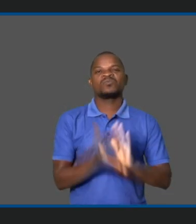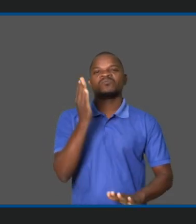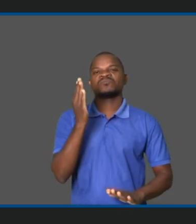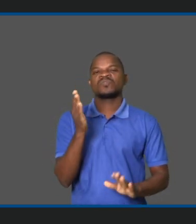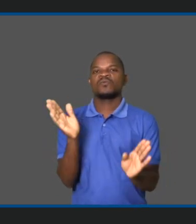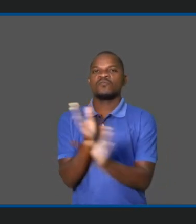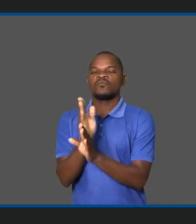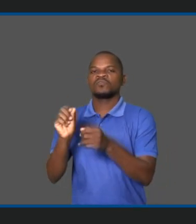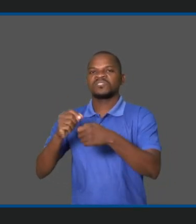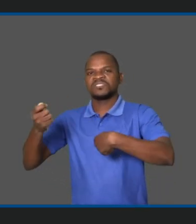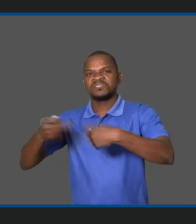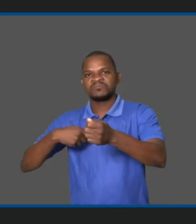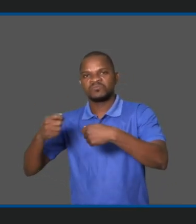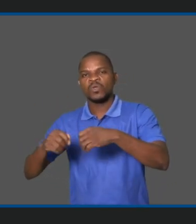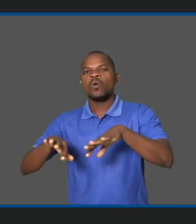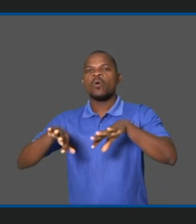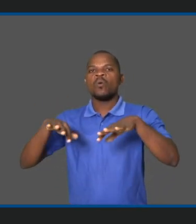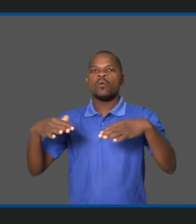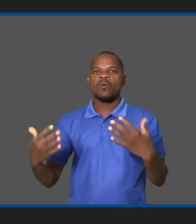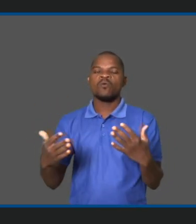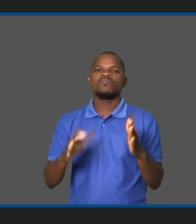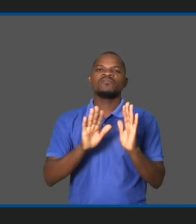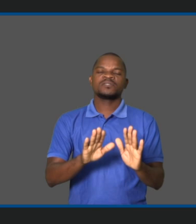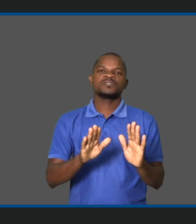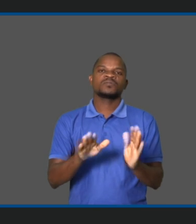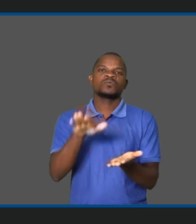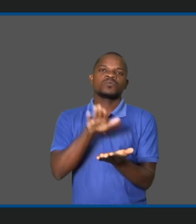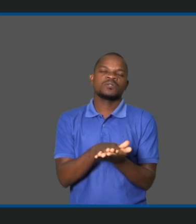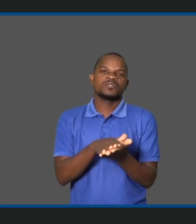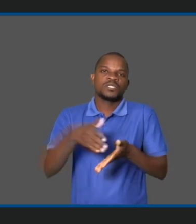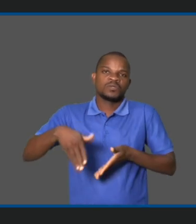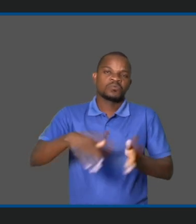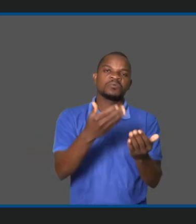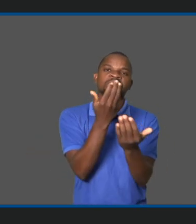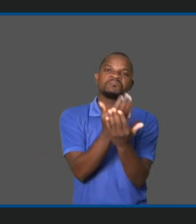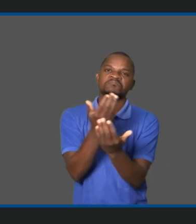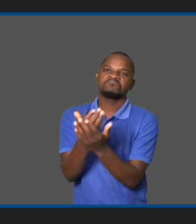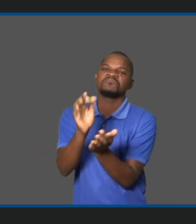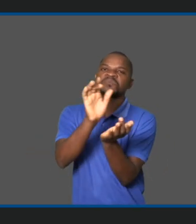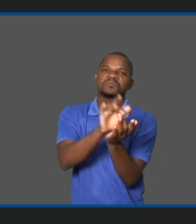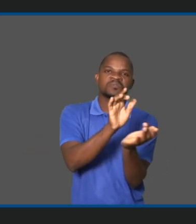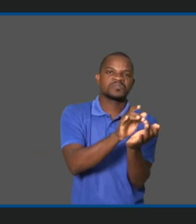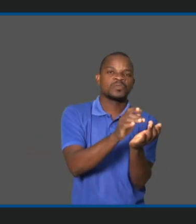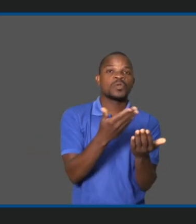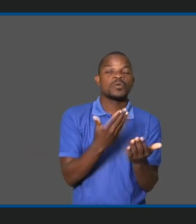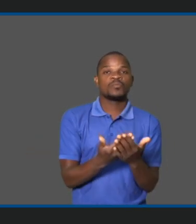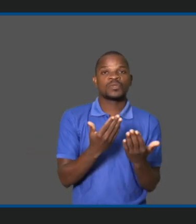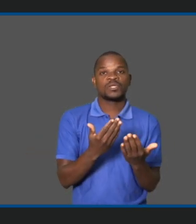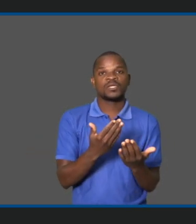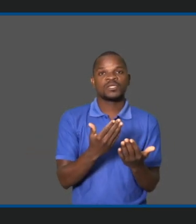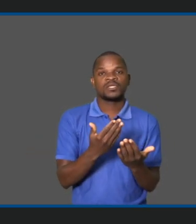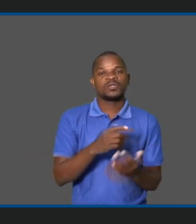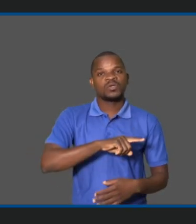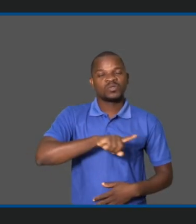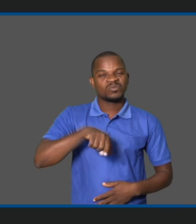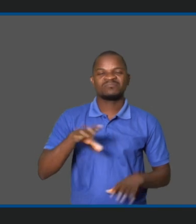e a pedir alguma coisa, que é ato que nós não admitimos, mas devido à pobreza não temos como